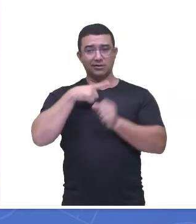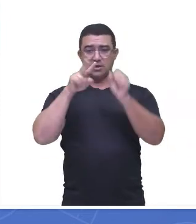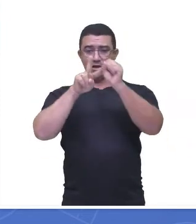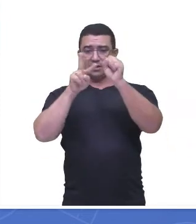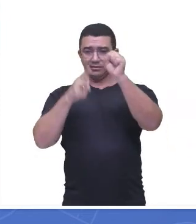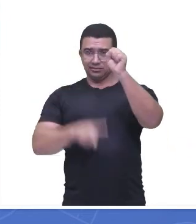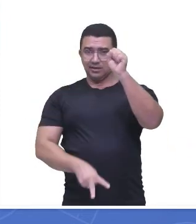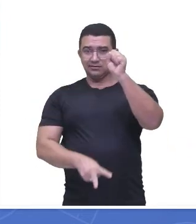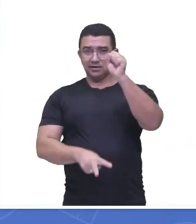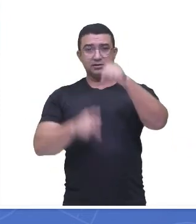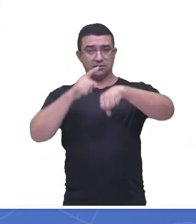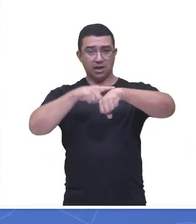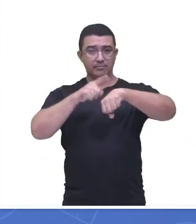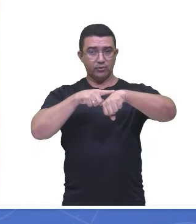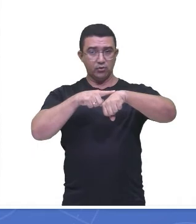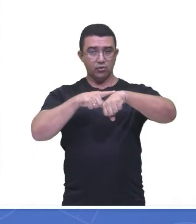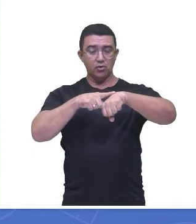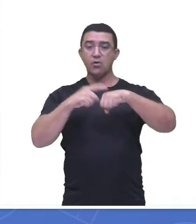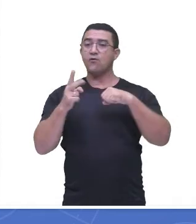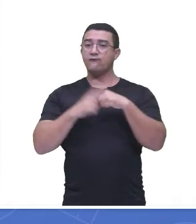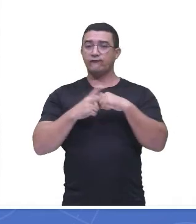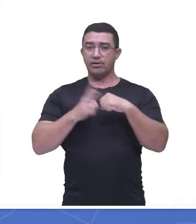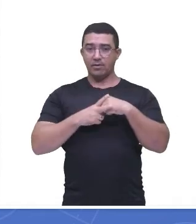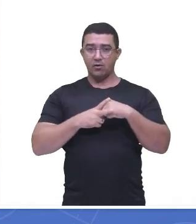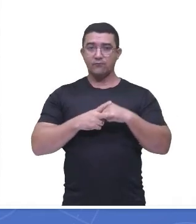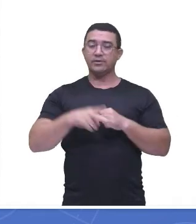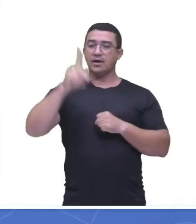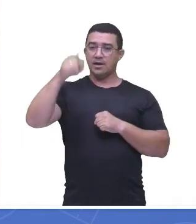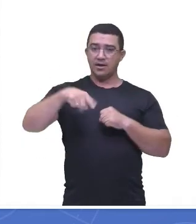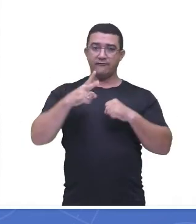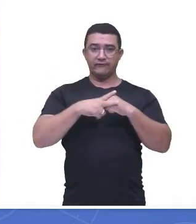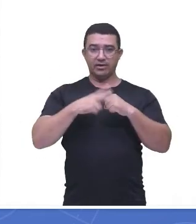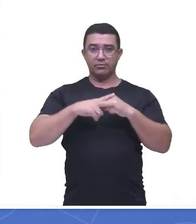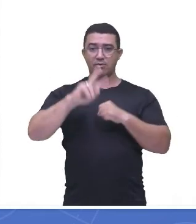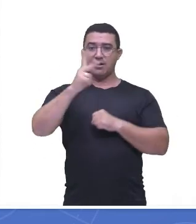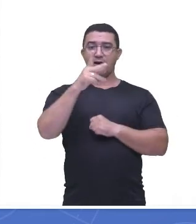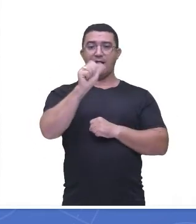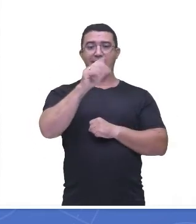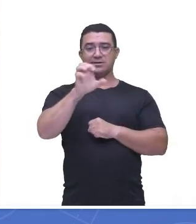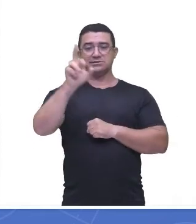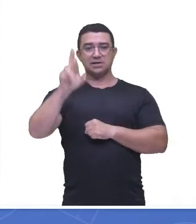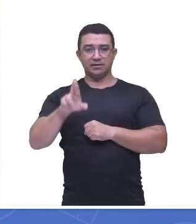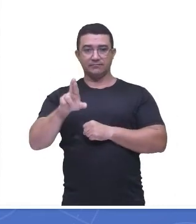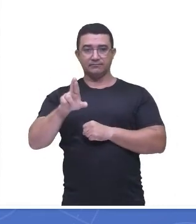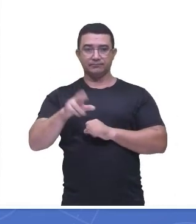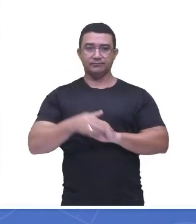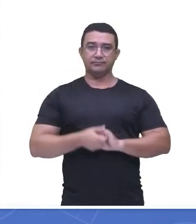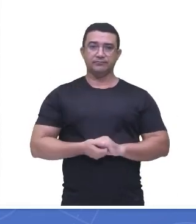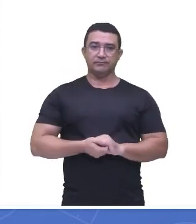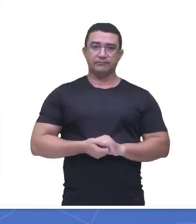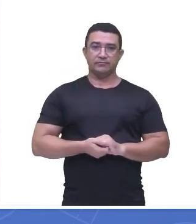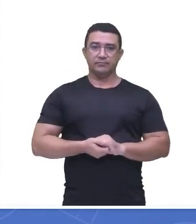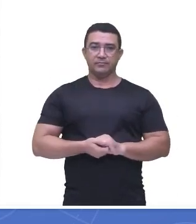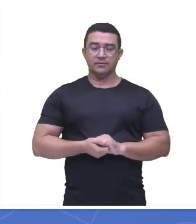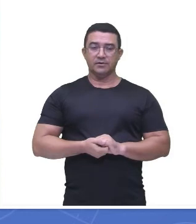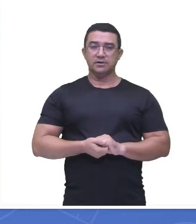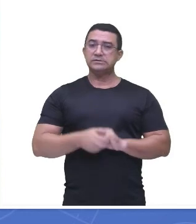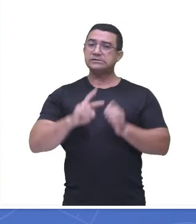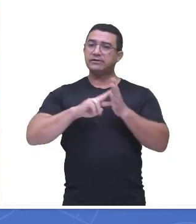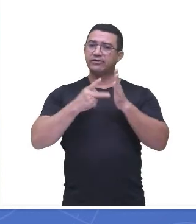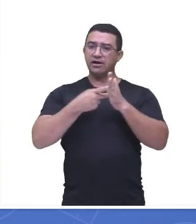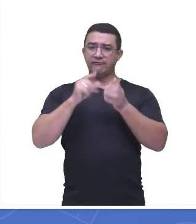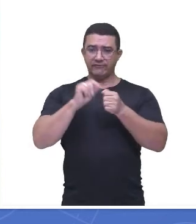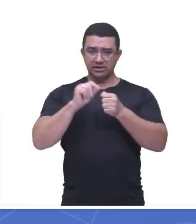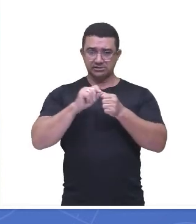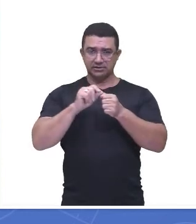referido tempo verbal, né, no caso, é o verbo irregular a ser. Que em português quer dizer o que mesmo? Fazer.